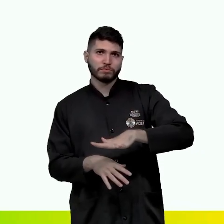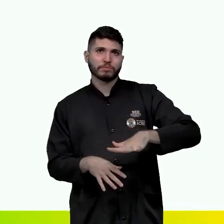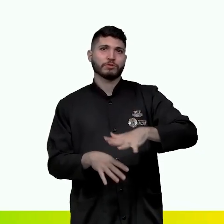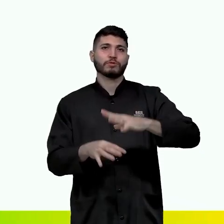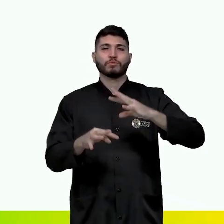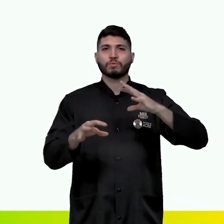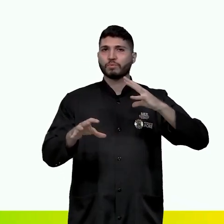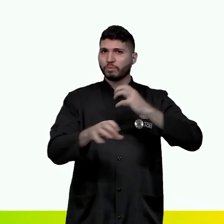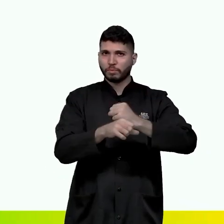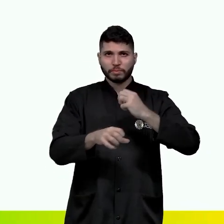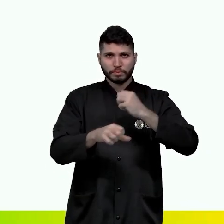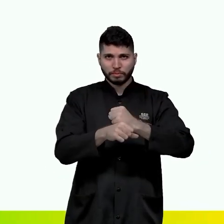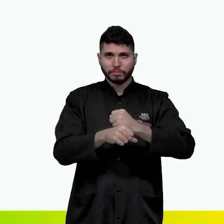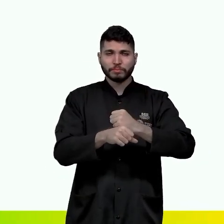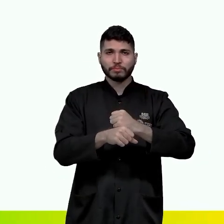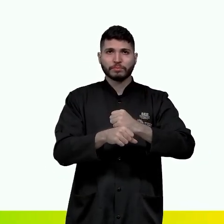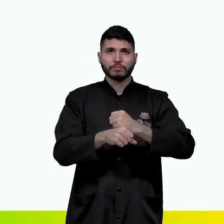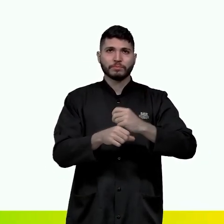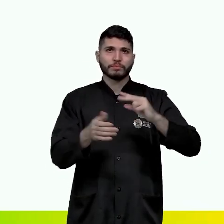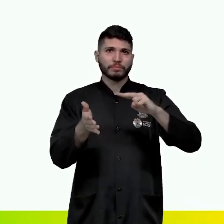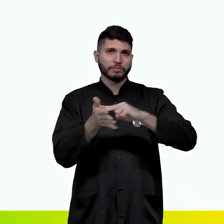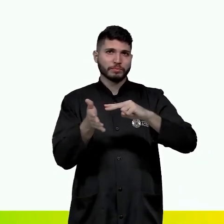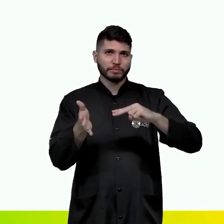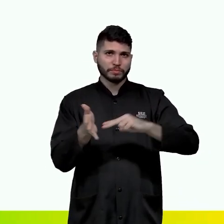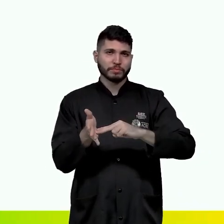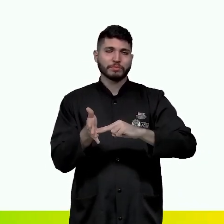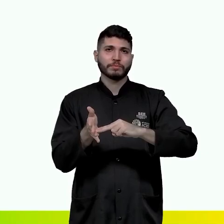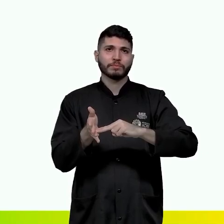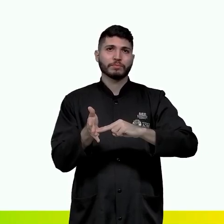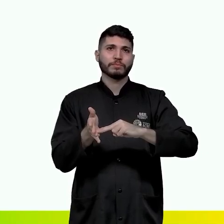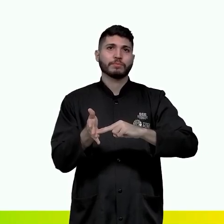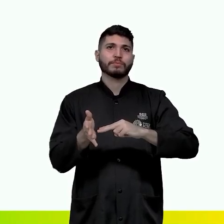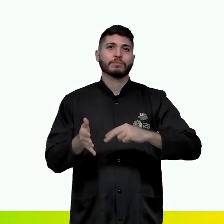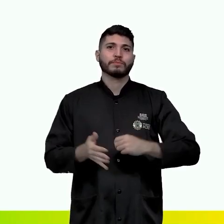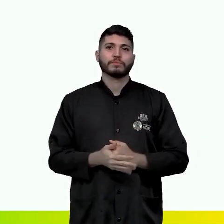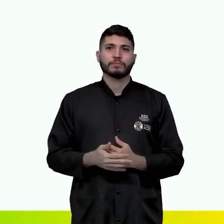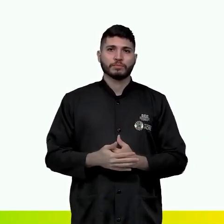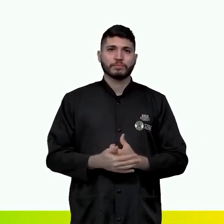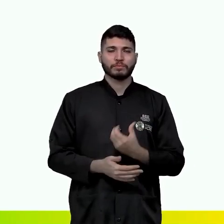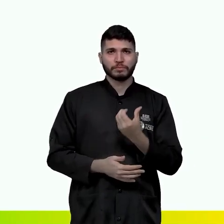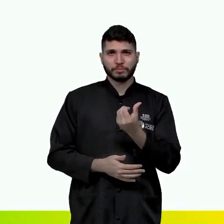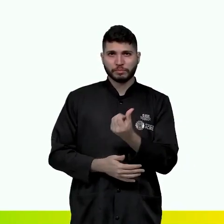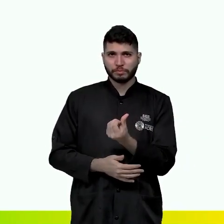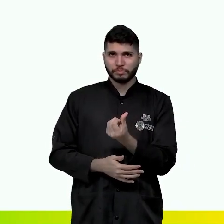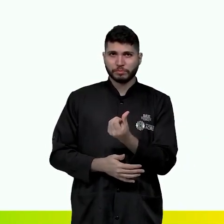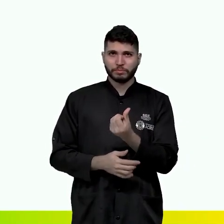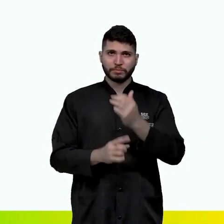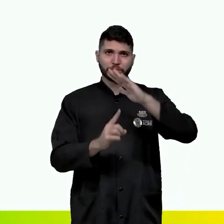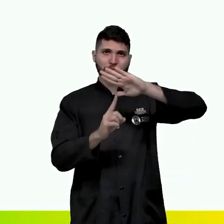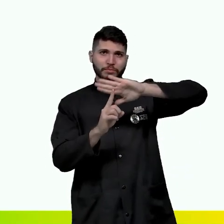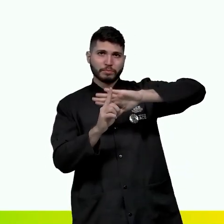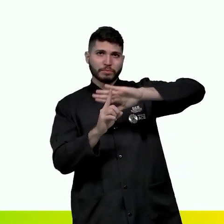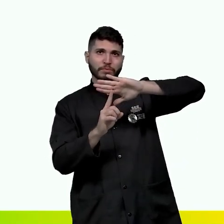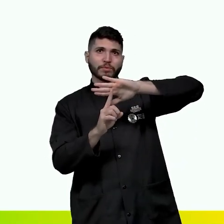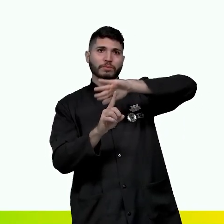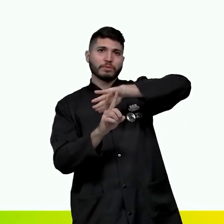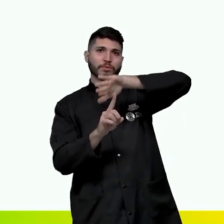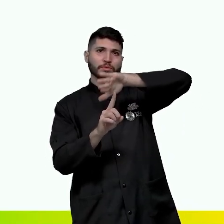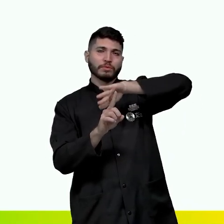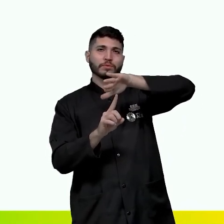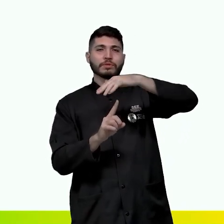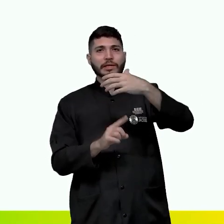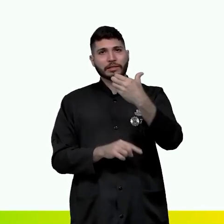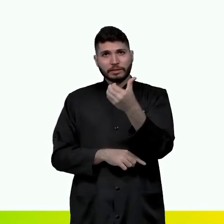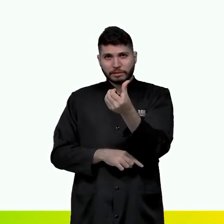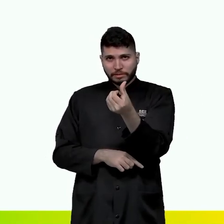exemplo, aqui eu vou tomar um prisma particular de lado 6, tá? Então aqui o prisma tem